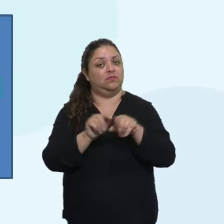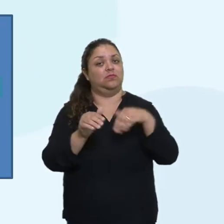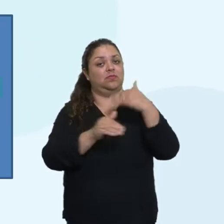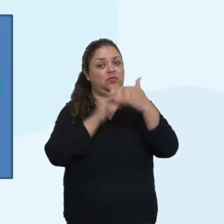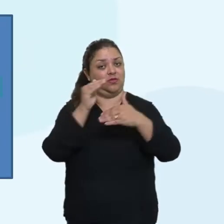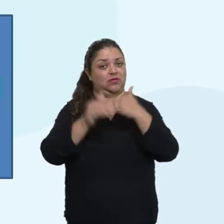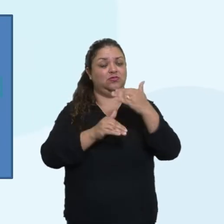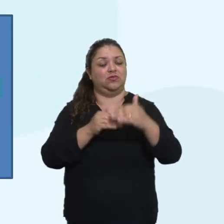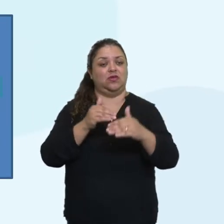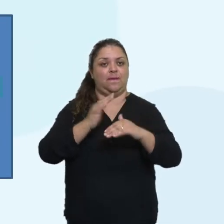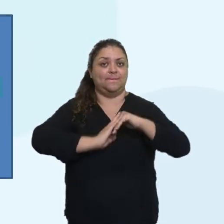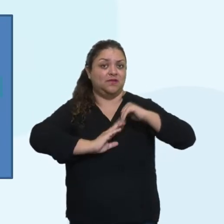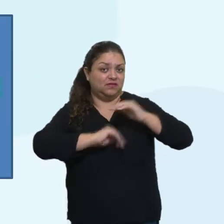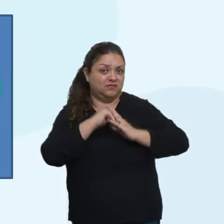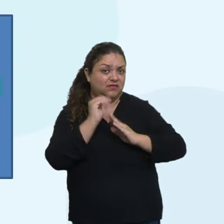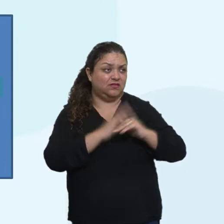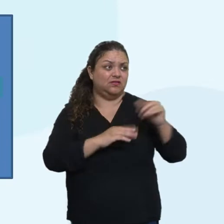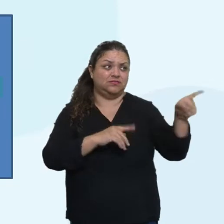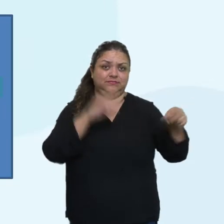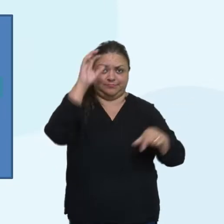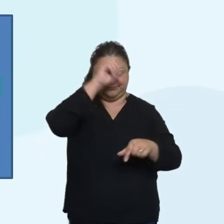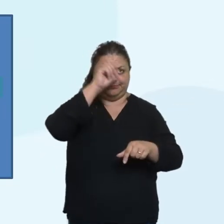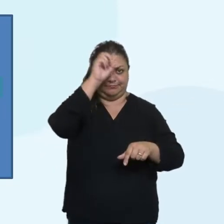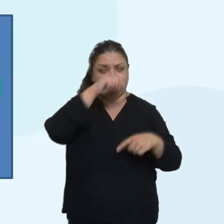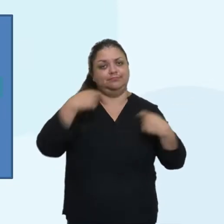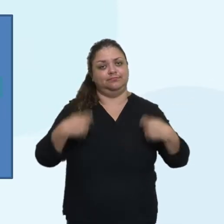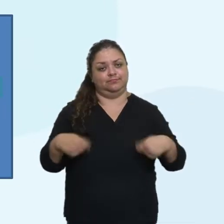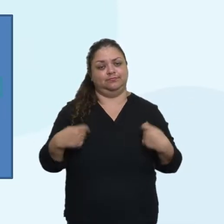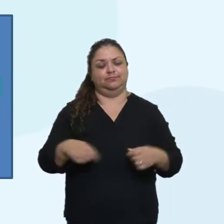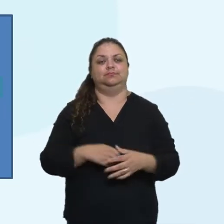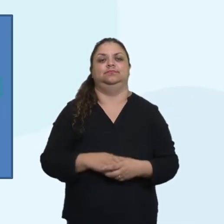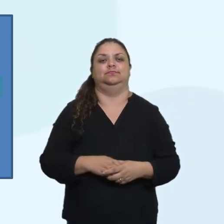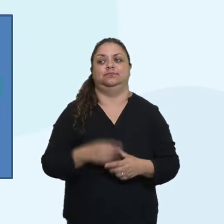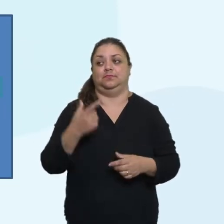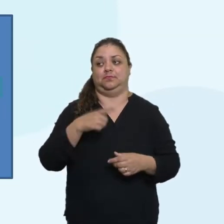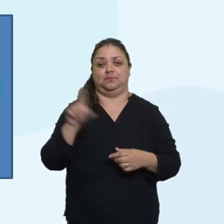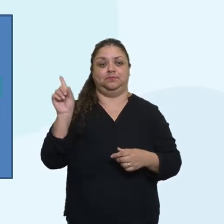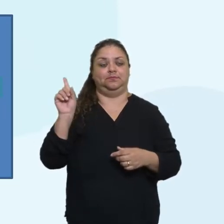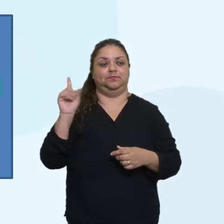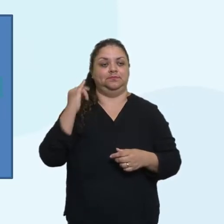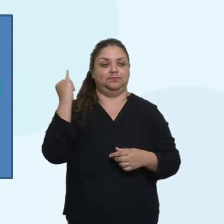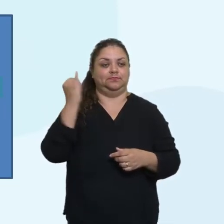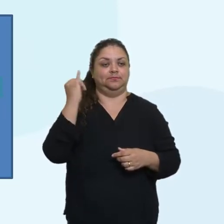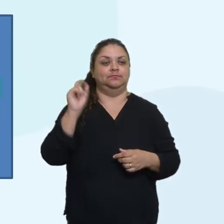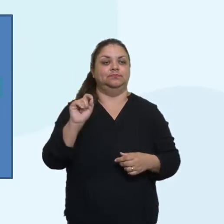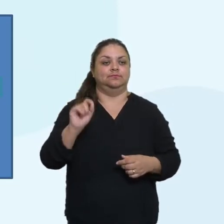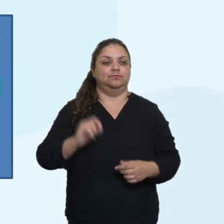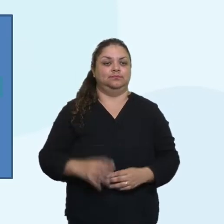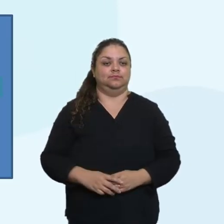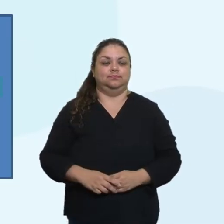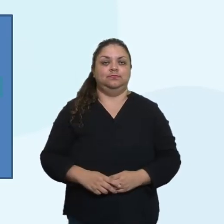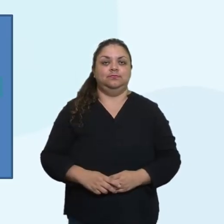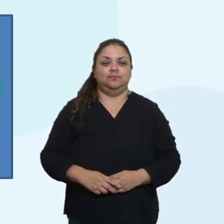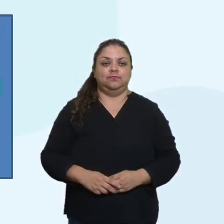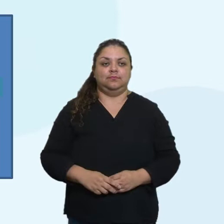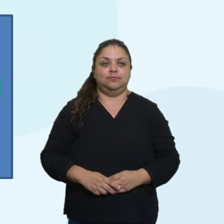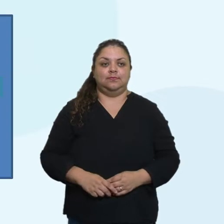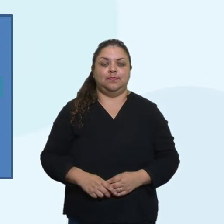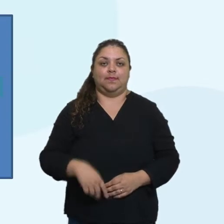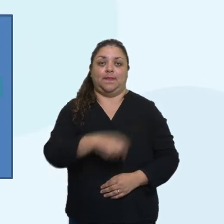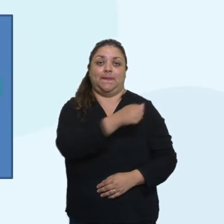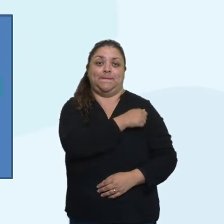em relação às habilidades destacarei aqui outro ponto fundamental é se trata por exemplo dos alunos que